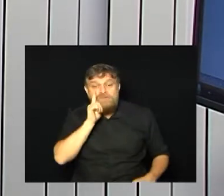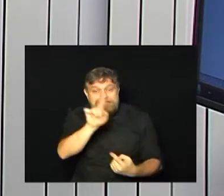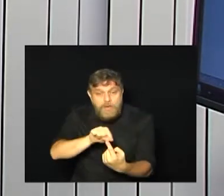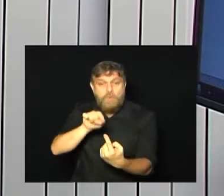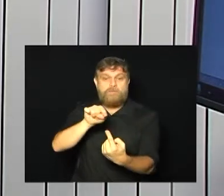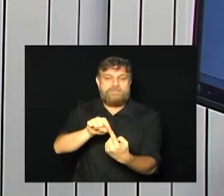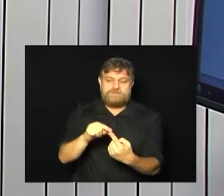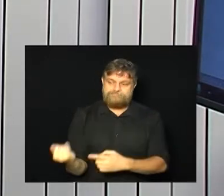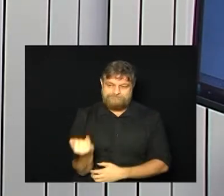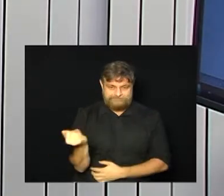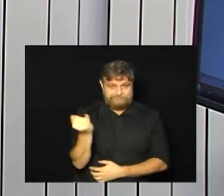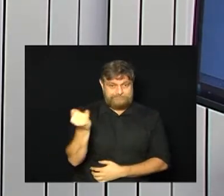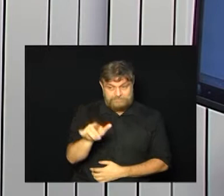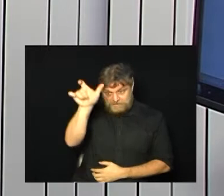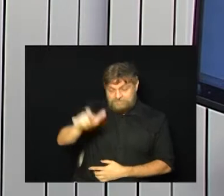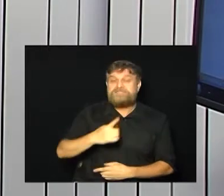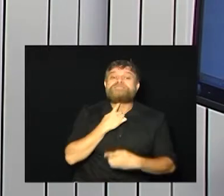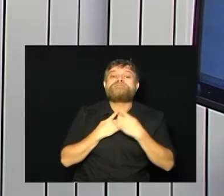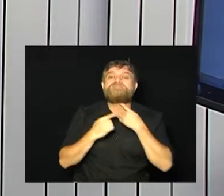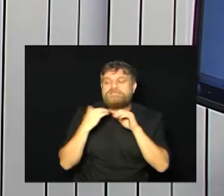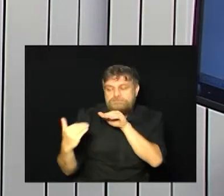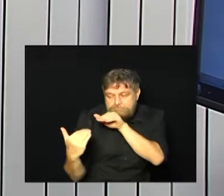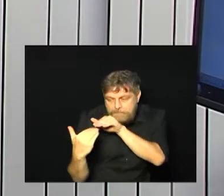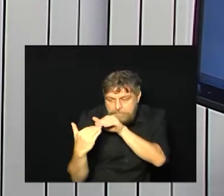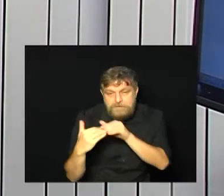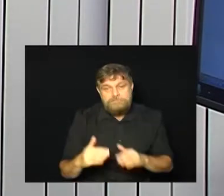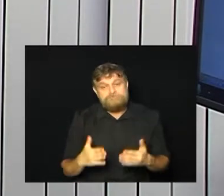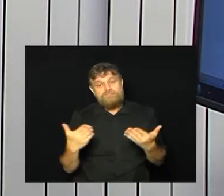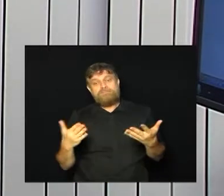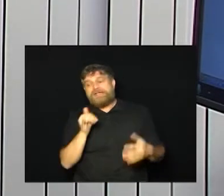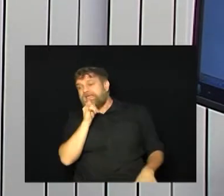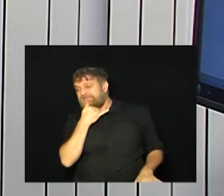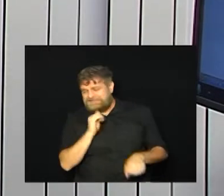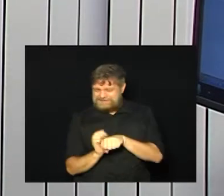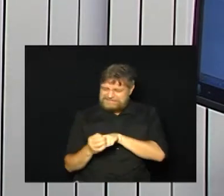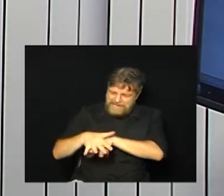objetivo importante que você deseja. Agora, Rebeca, infelizmente a pandemia ela